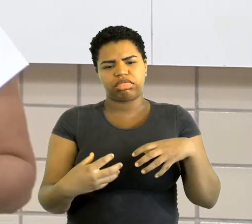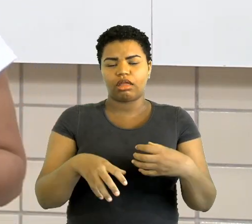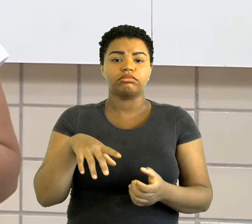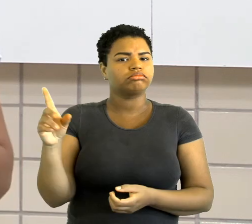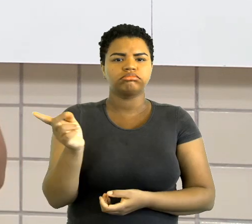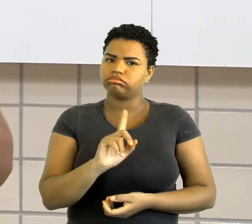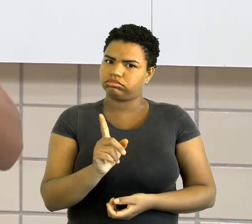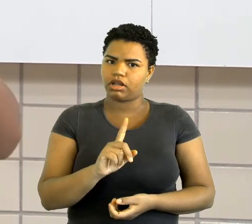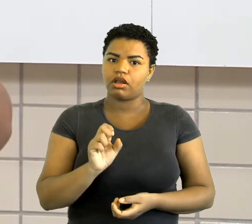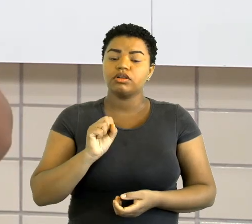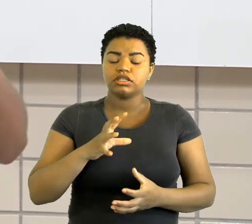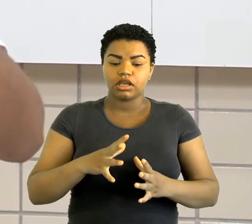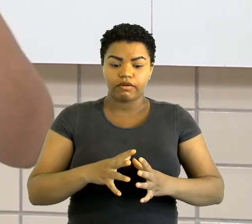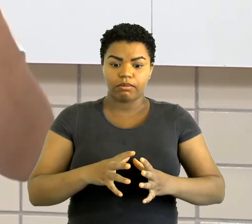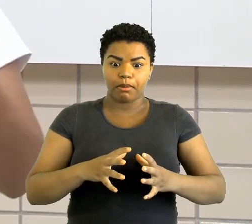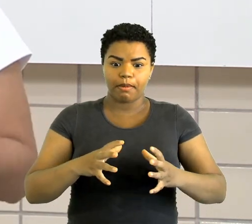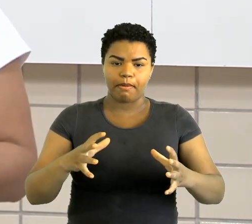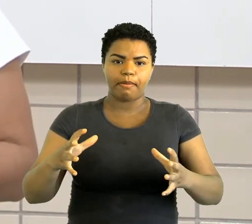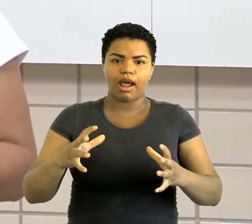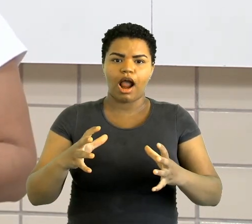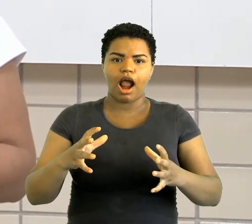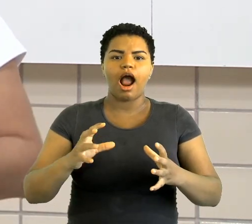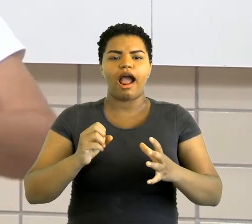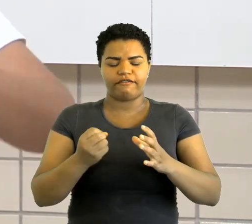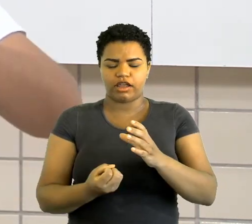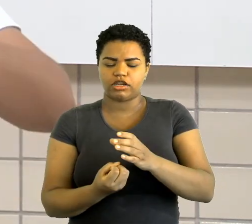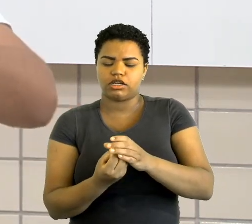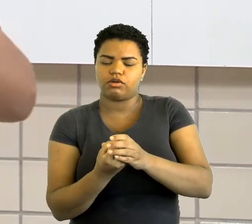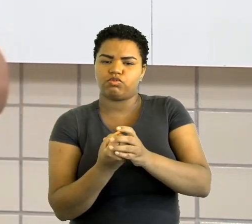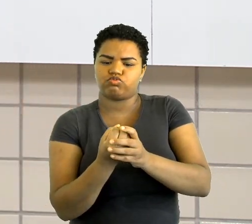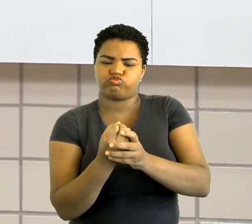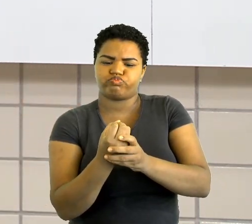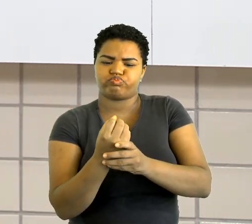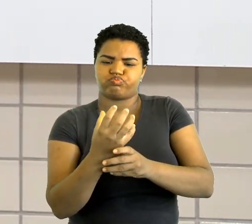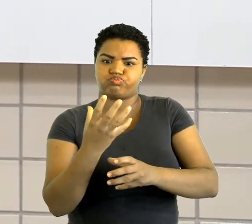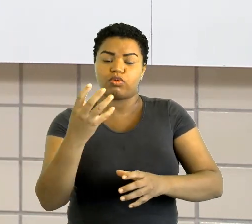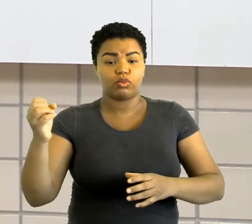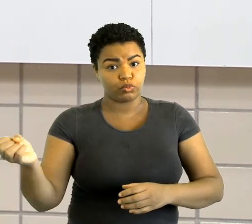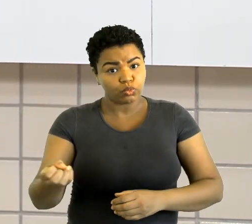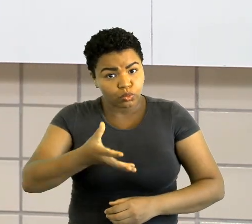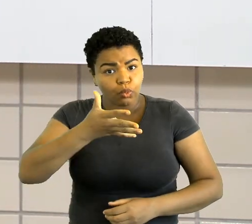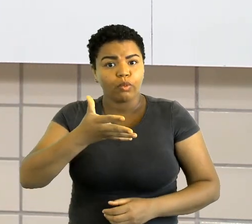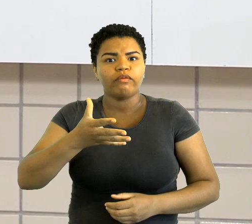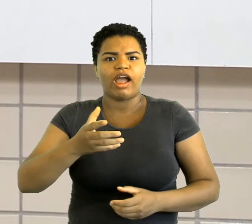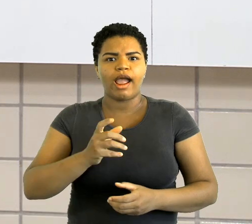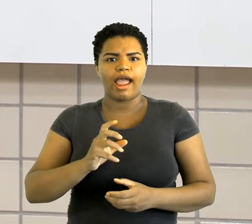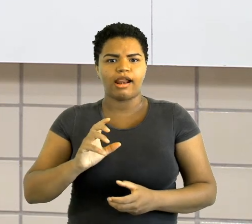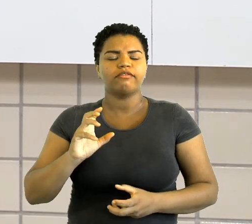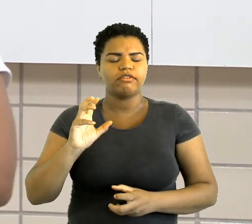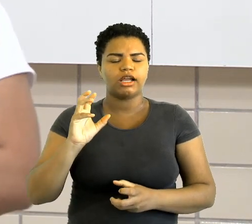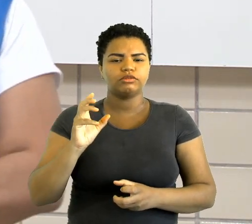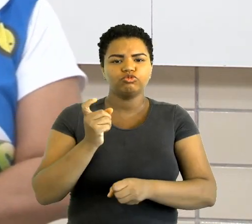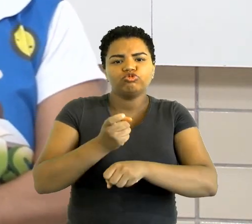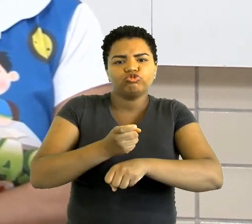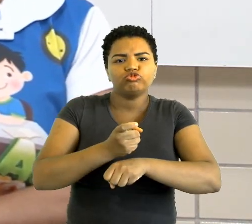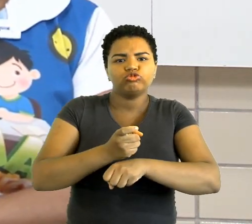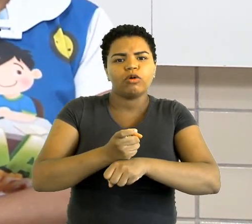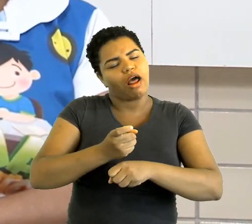ar, ele rapidamente endurece e ela continua sua vida pregressa até o